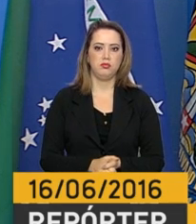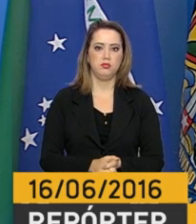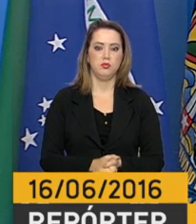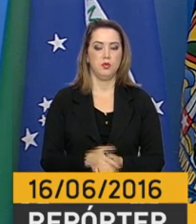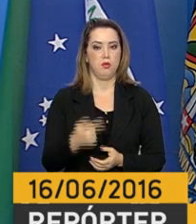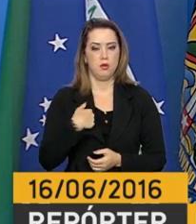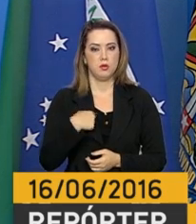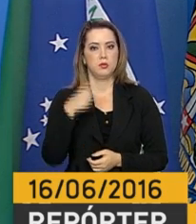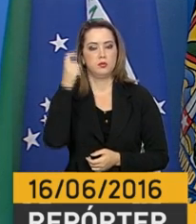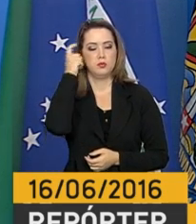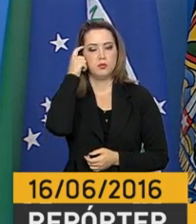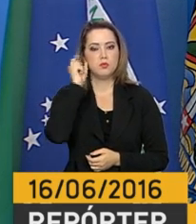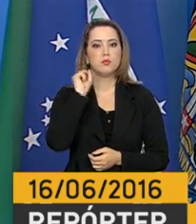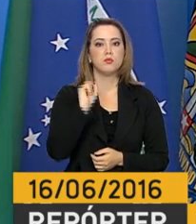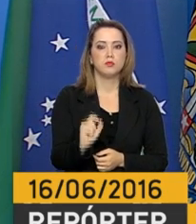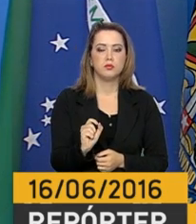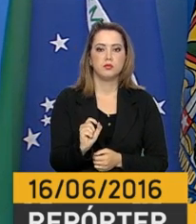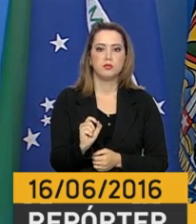Penso que